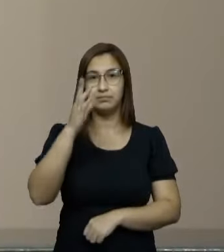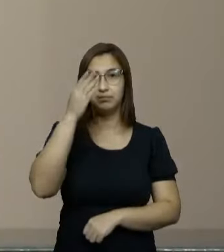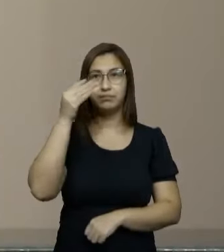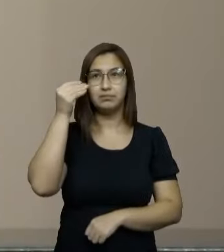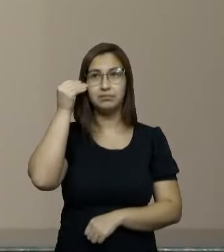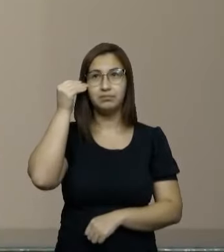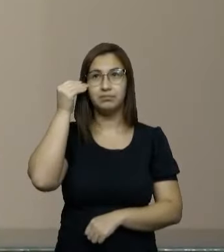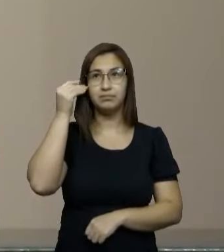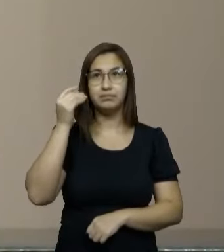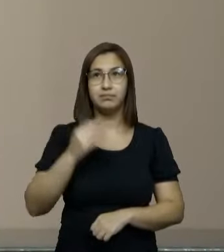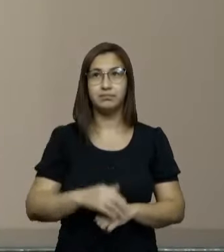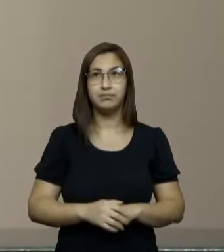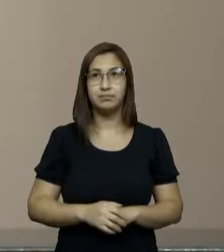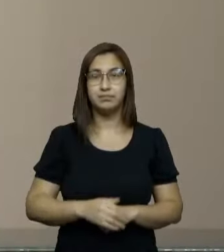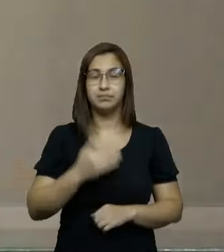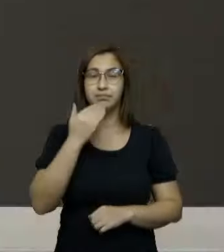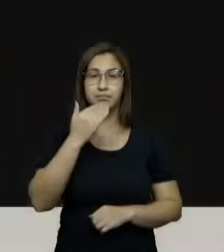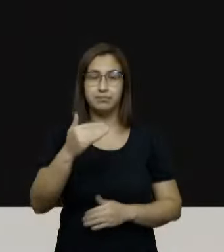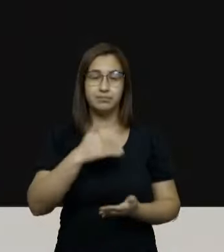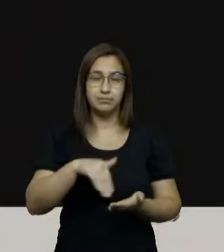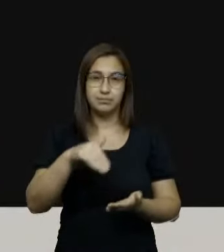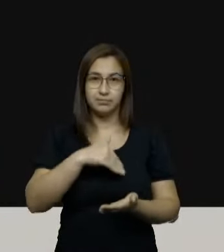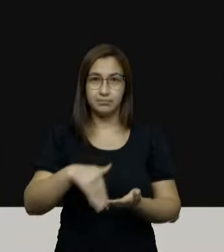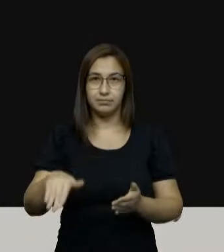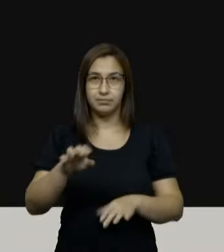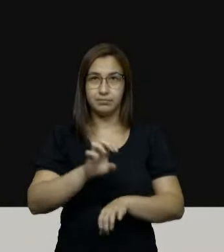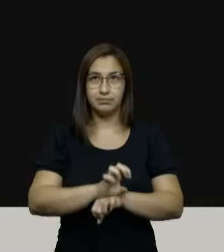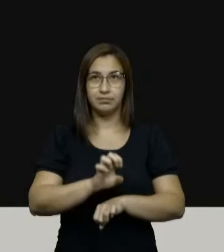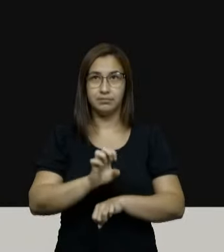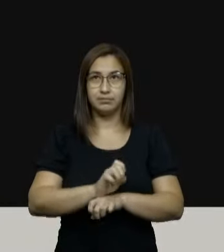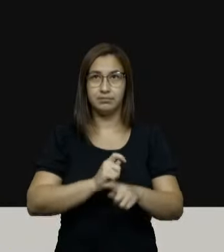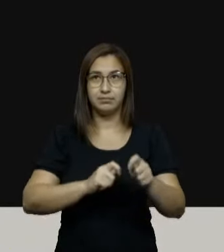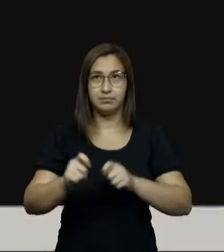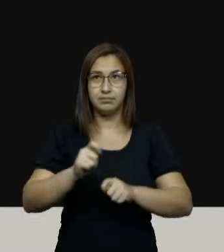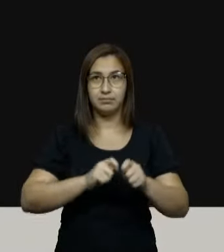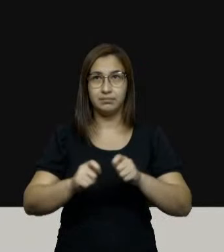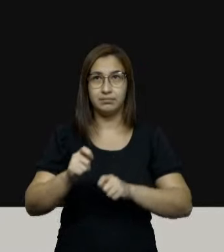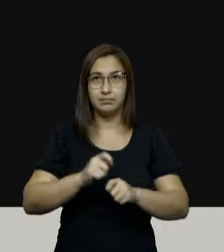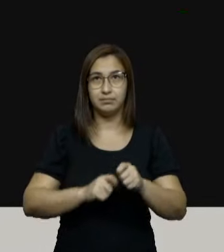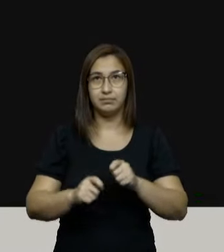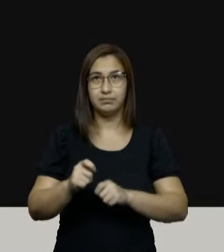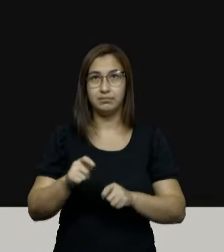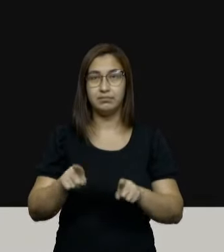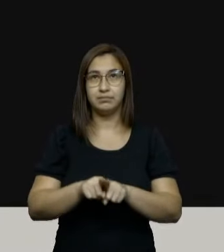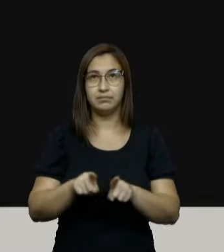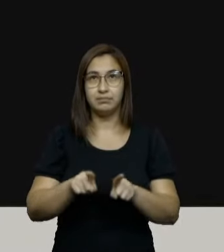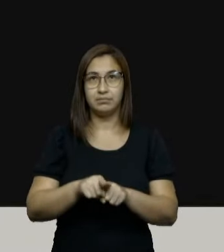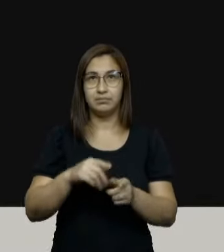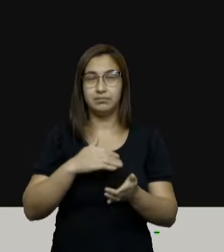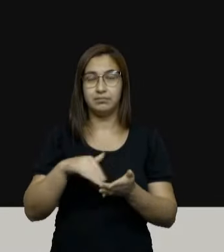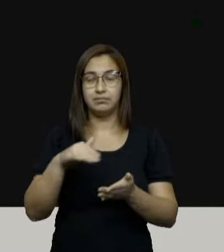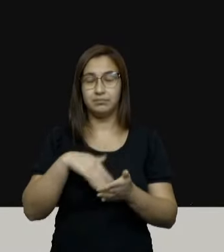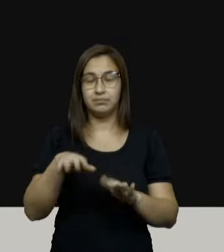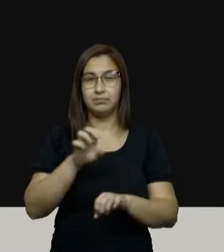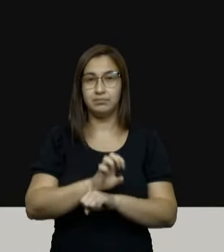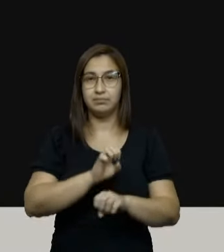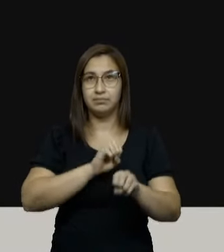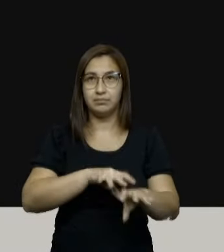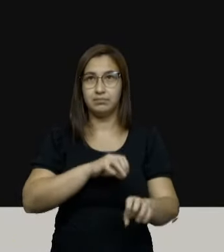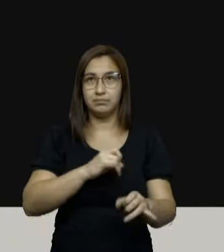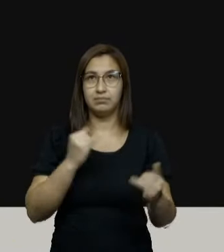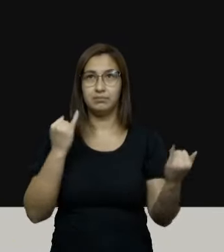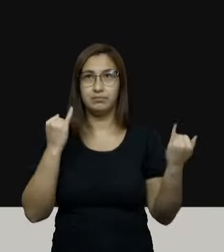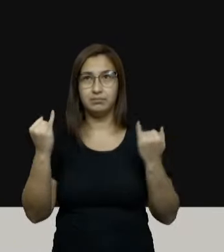Carminati, solicitando ao secretário de Estado da Administração e ao secretário de Estado da Educação